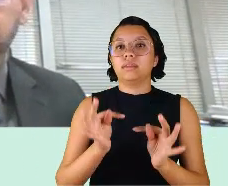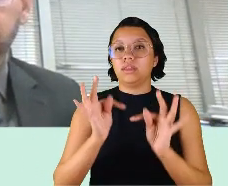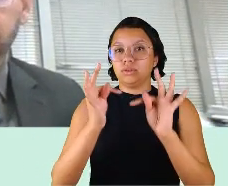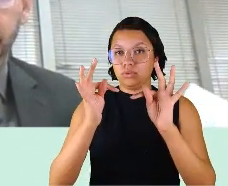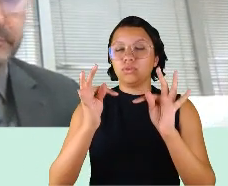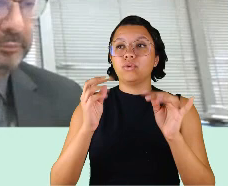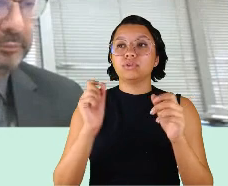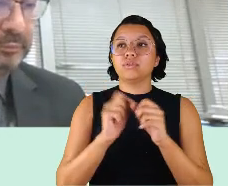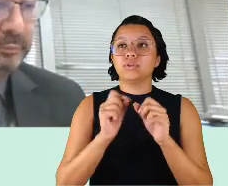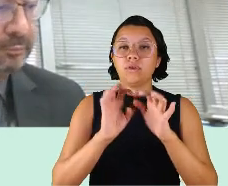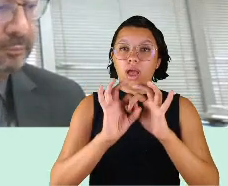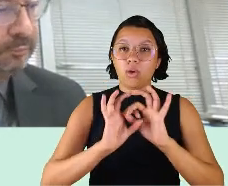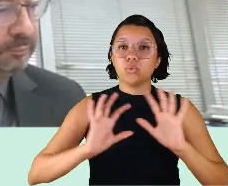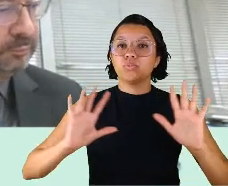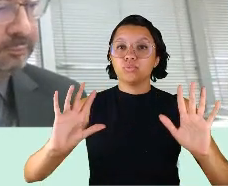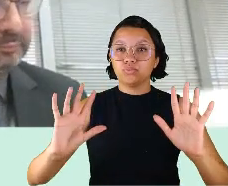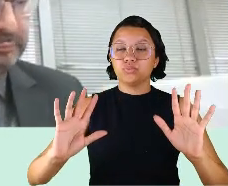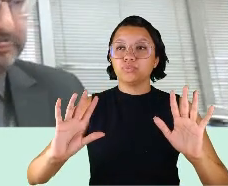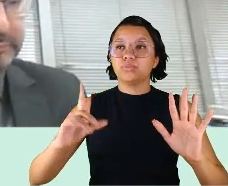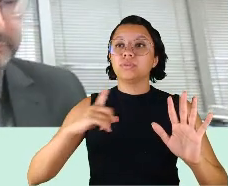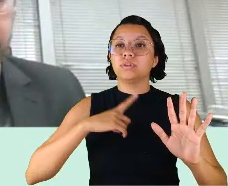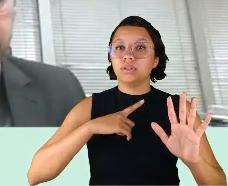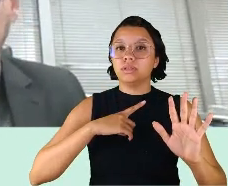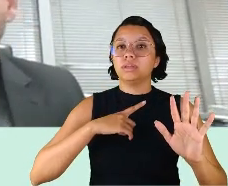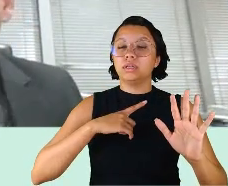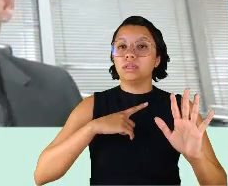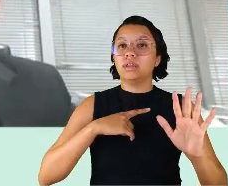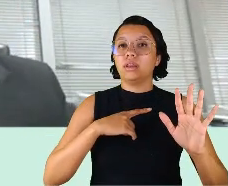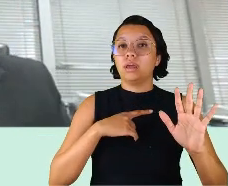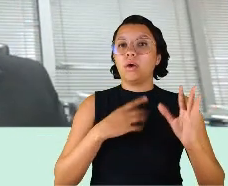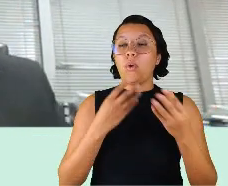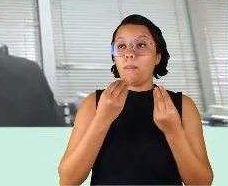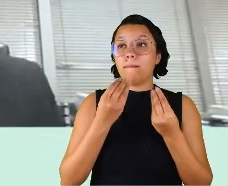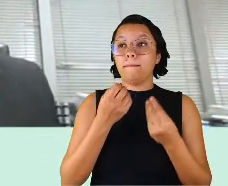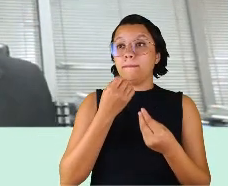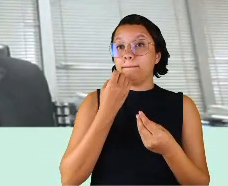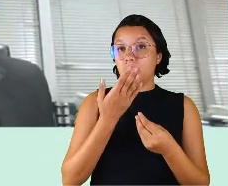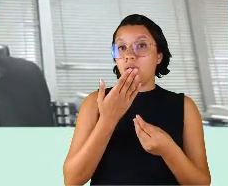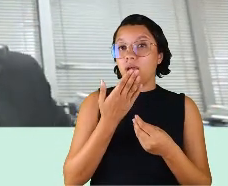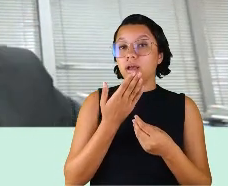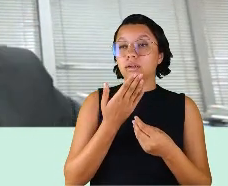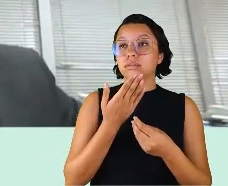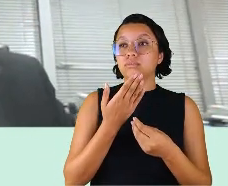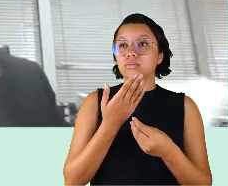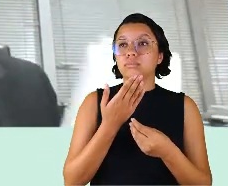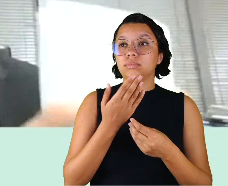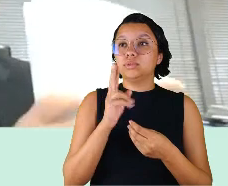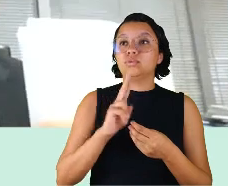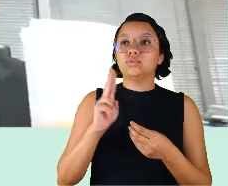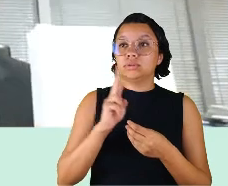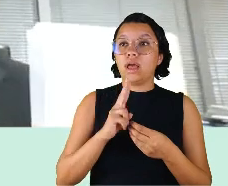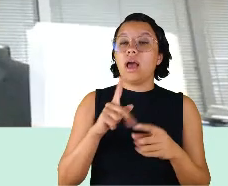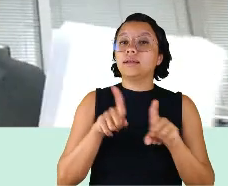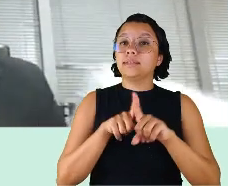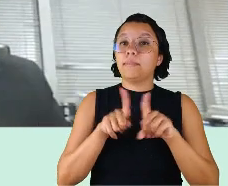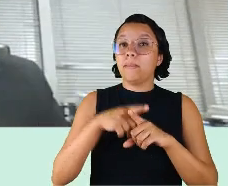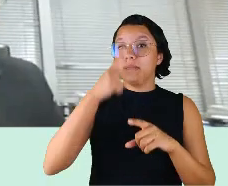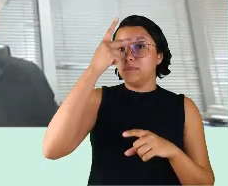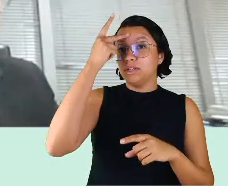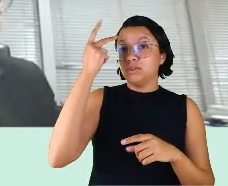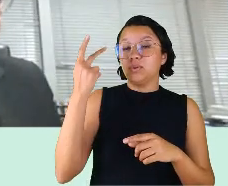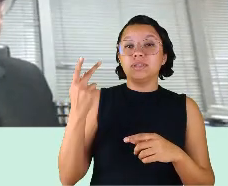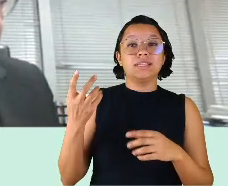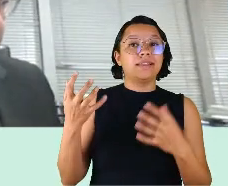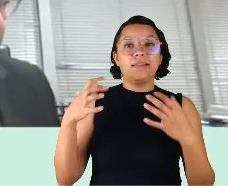estão sendo disponibilizadas e que terão que ser bem utilizadas, né? Inclusive por quem quer o trabalho não